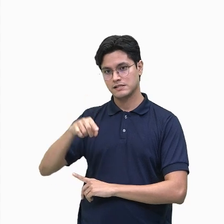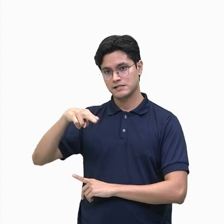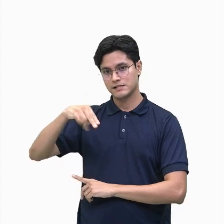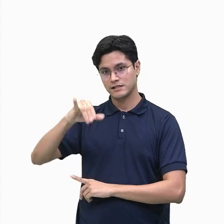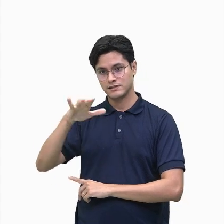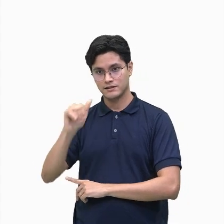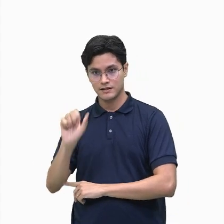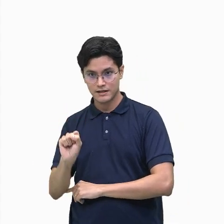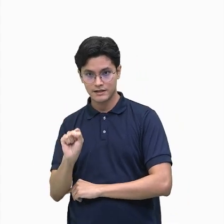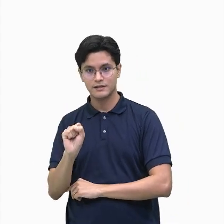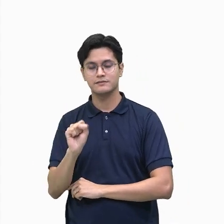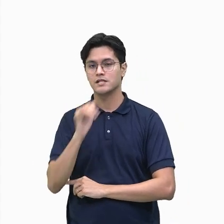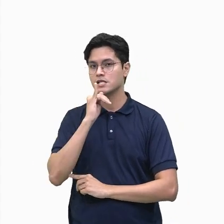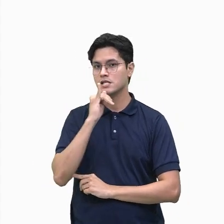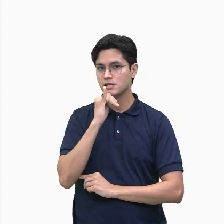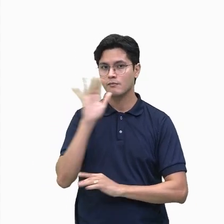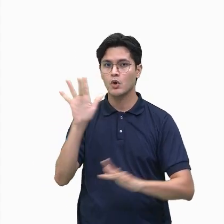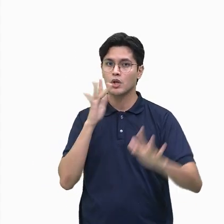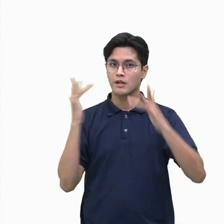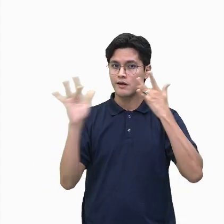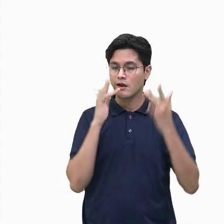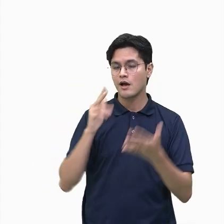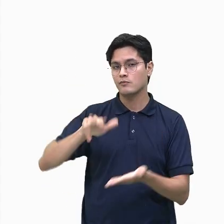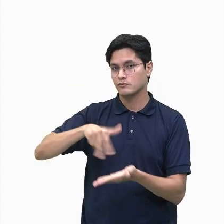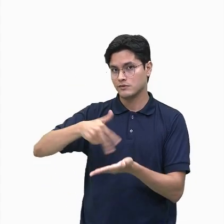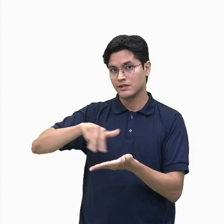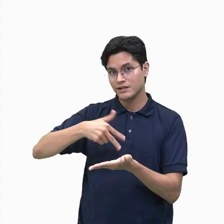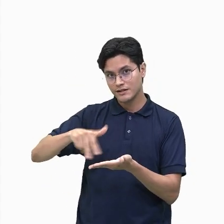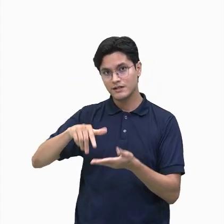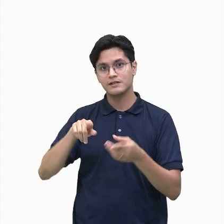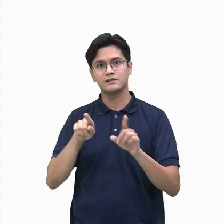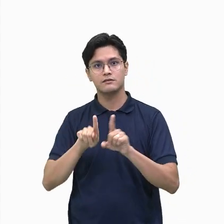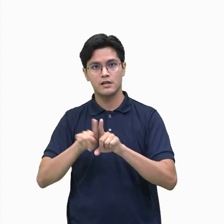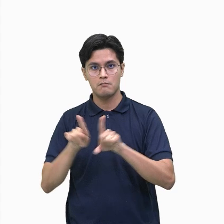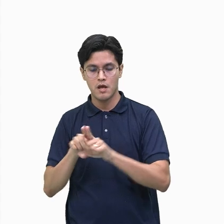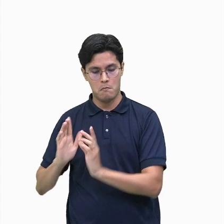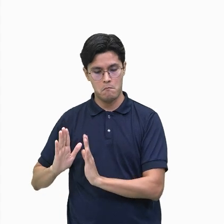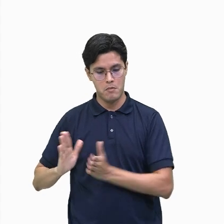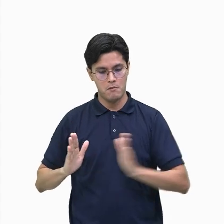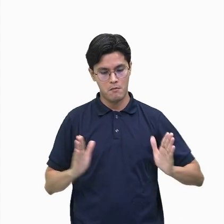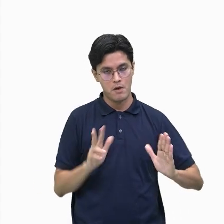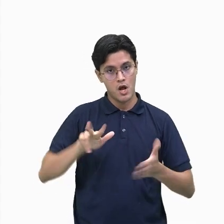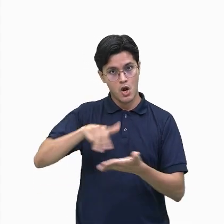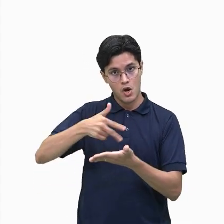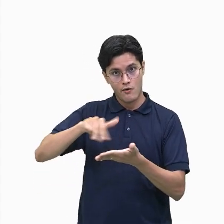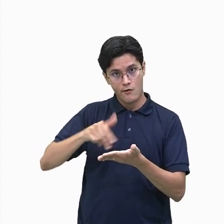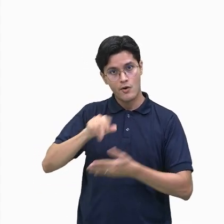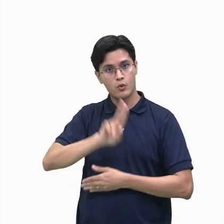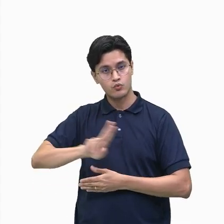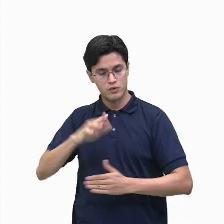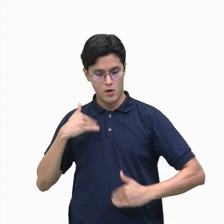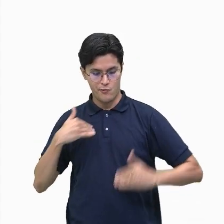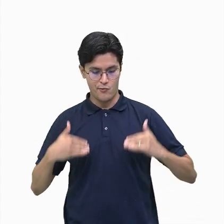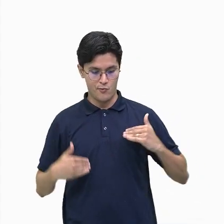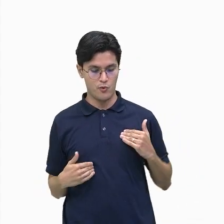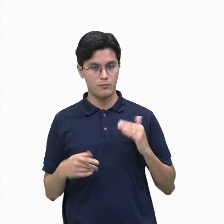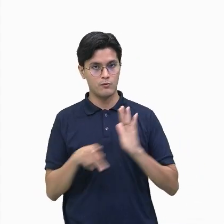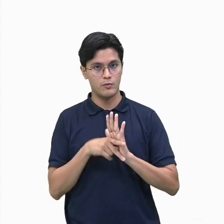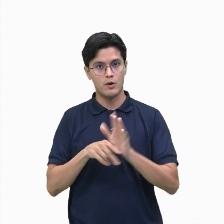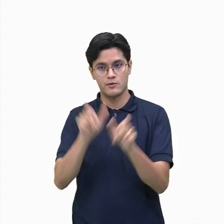artes cênicas, teatro, dança, performance, corpo, né? Expressão física dos artistas,